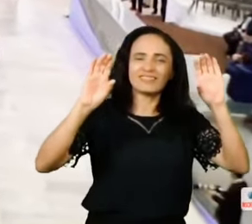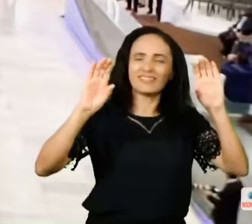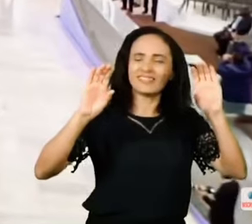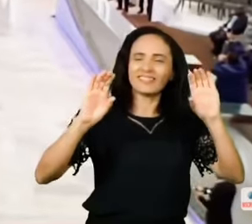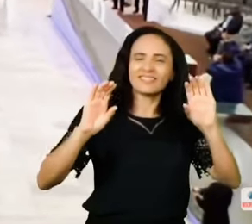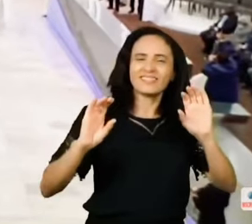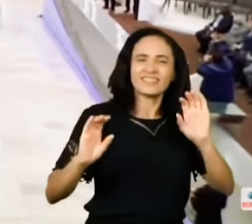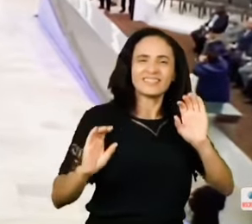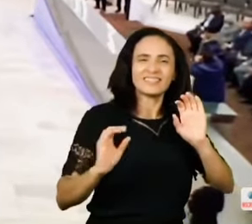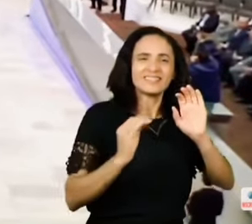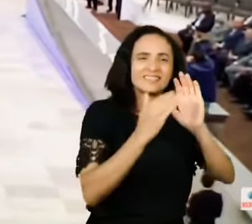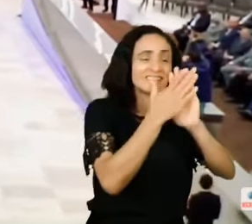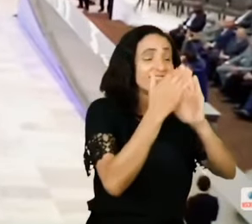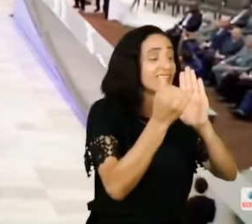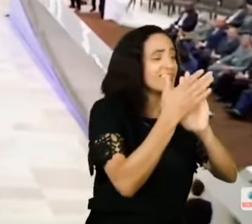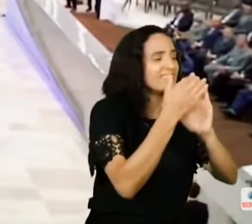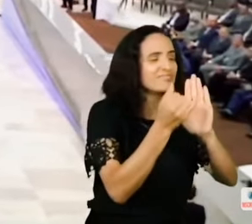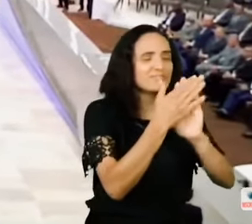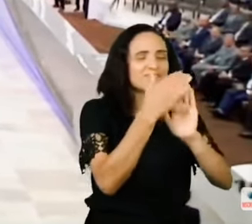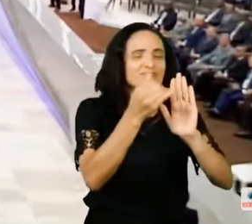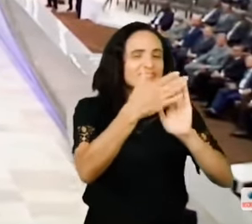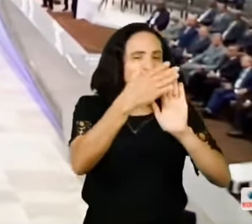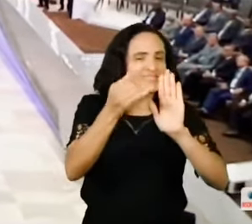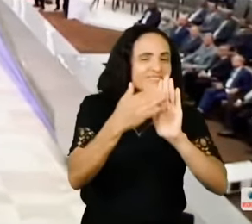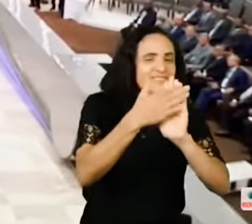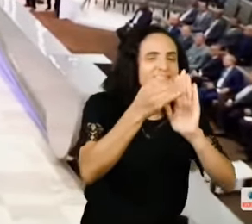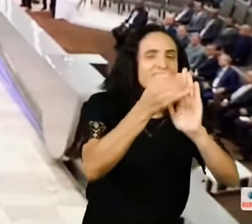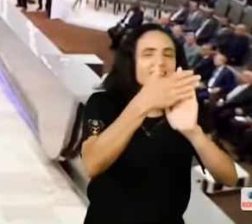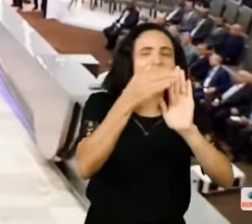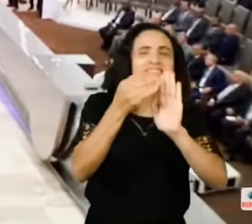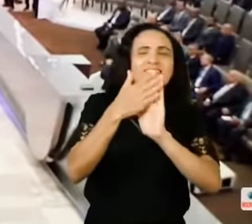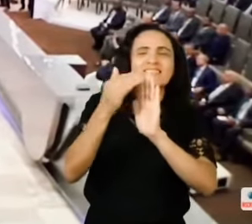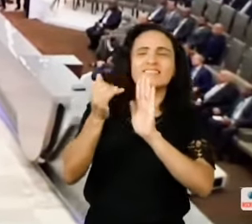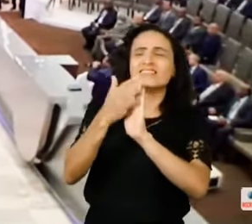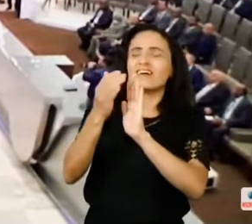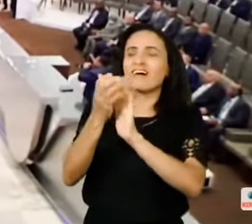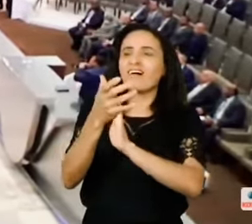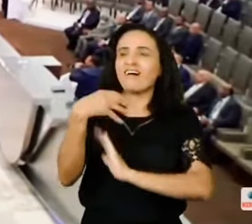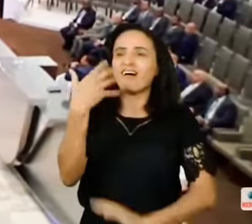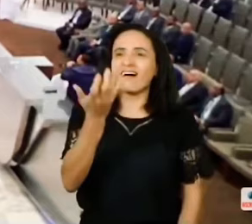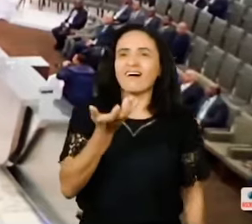Chegando lá, quem quer ver? Quem quer ver? Eu quero